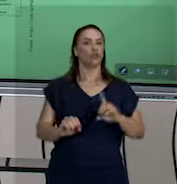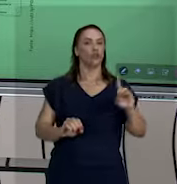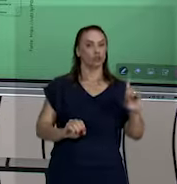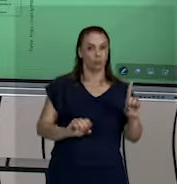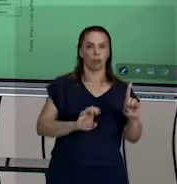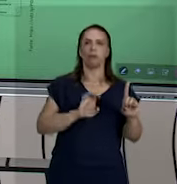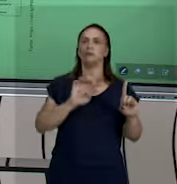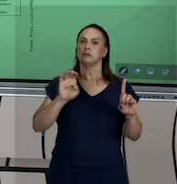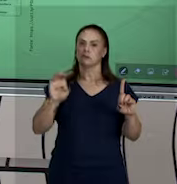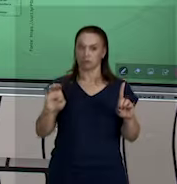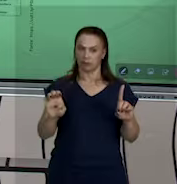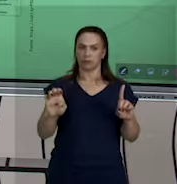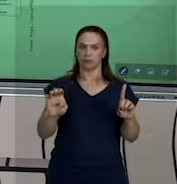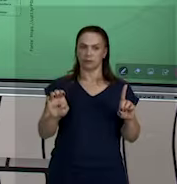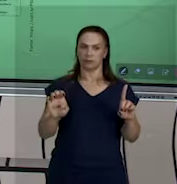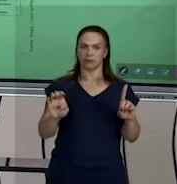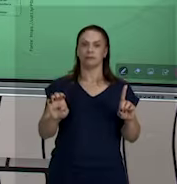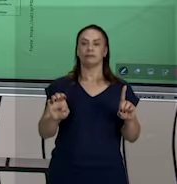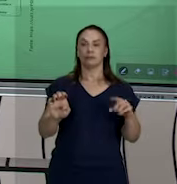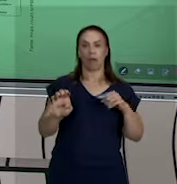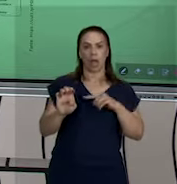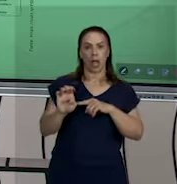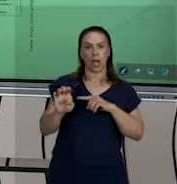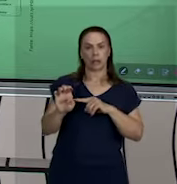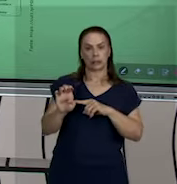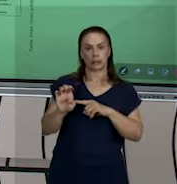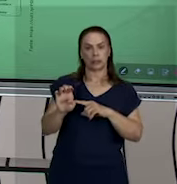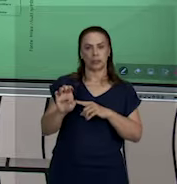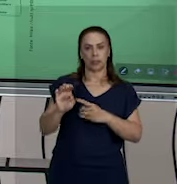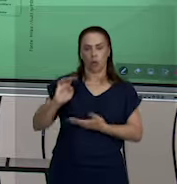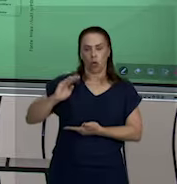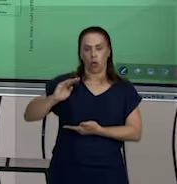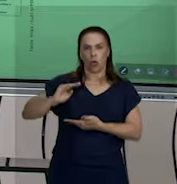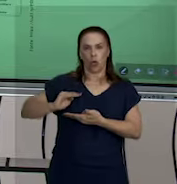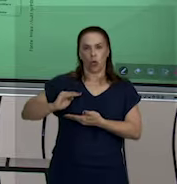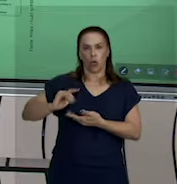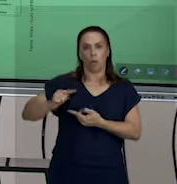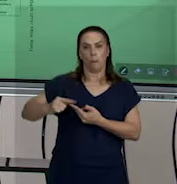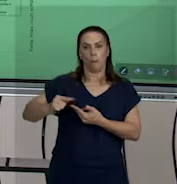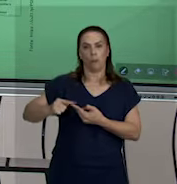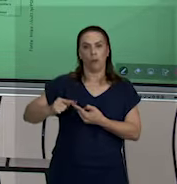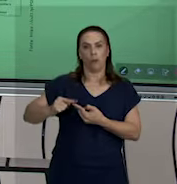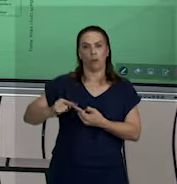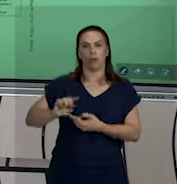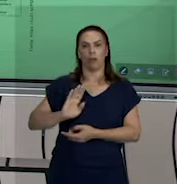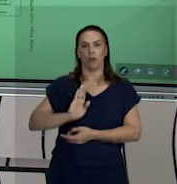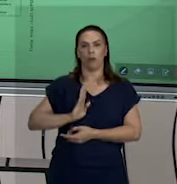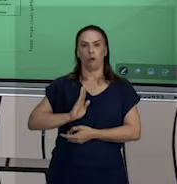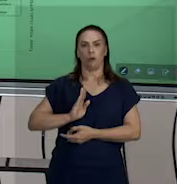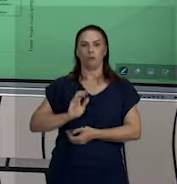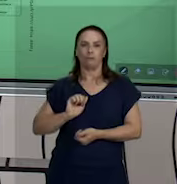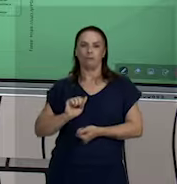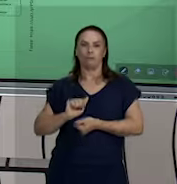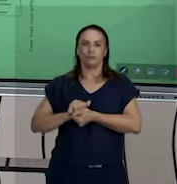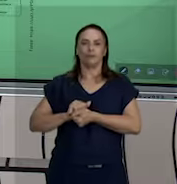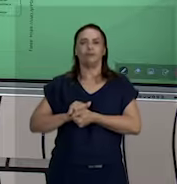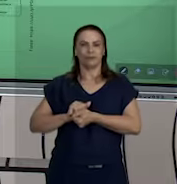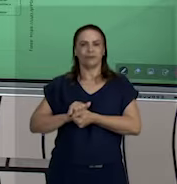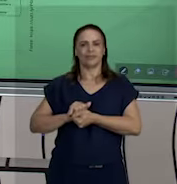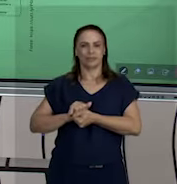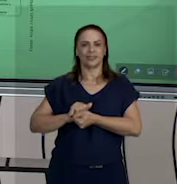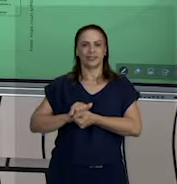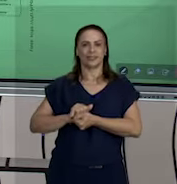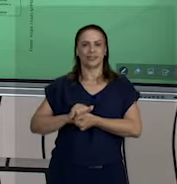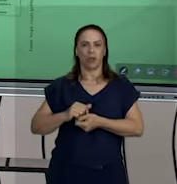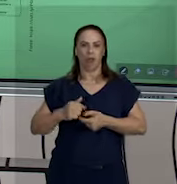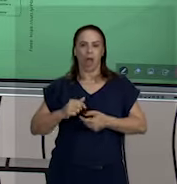Lembrando que o lado esquerdo, o pulmão é um pouco menor, porque aqui a gente tem o coração nessa região. Então, o coração, a ponta dele vai